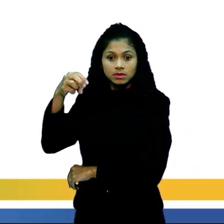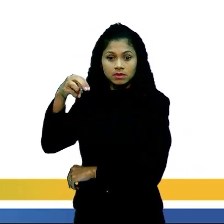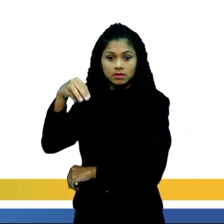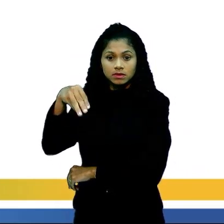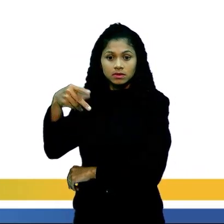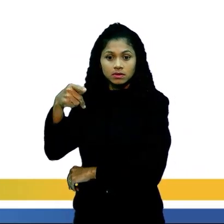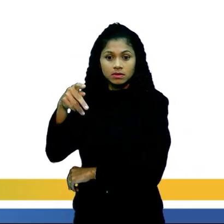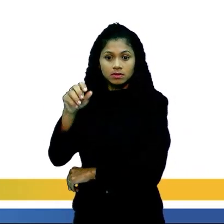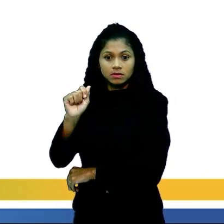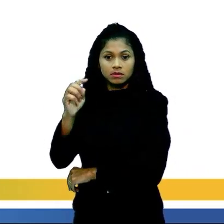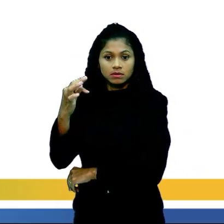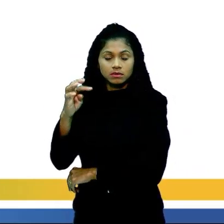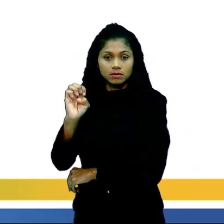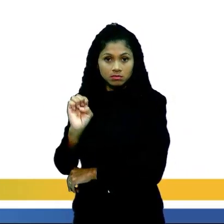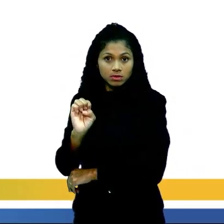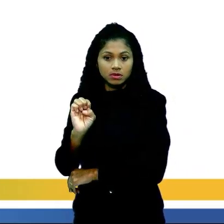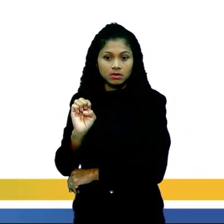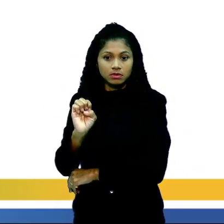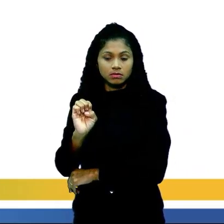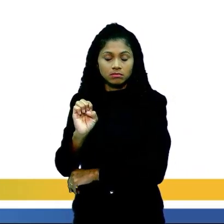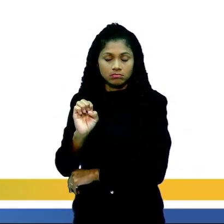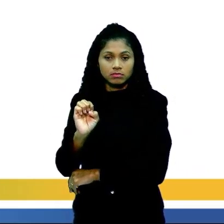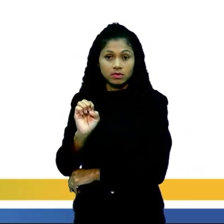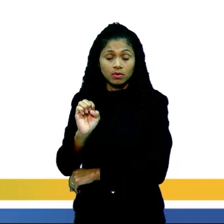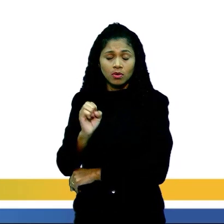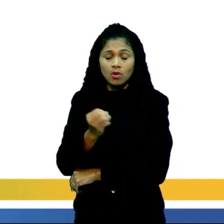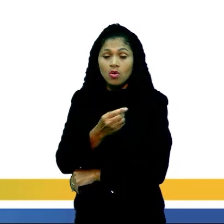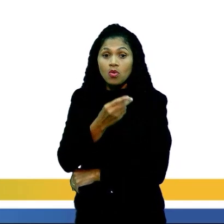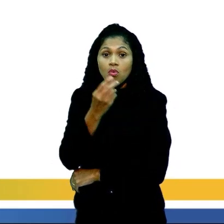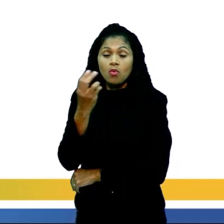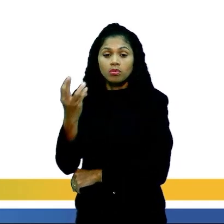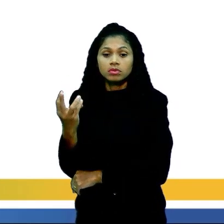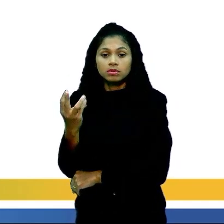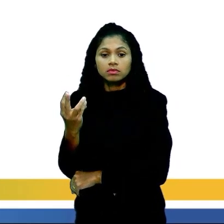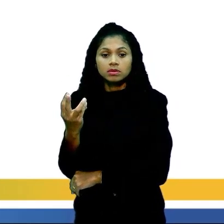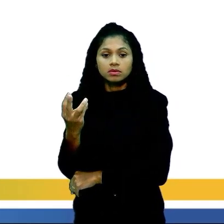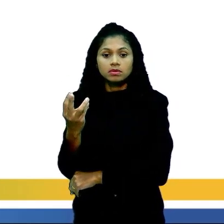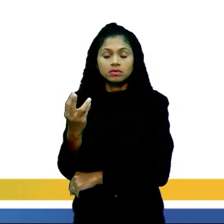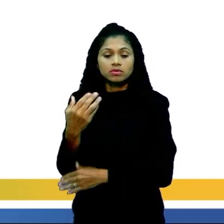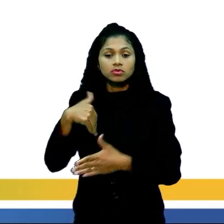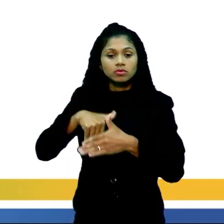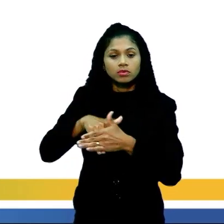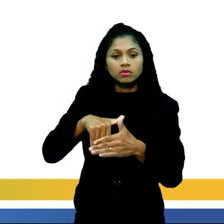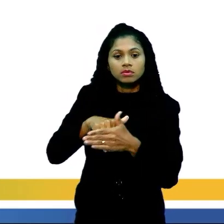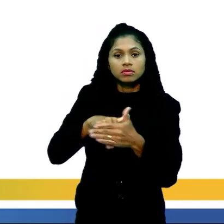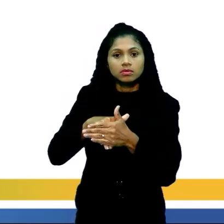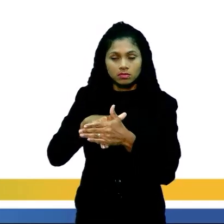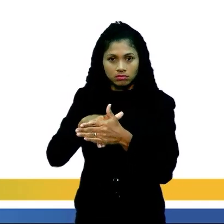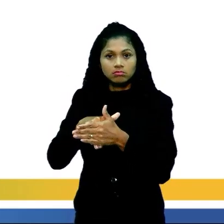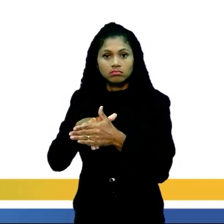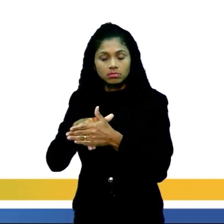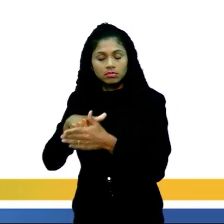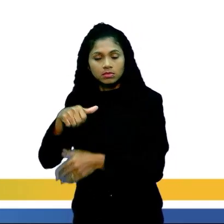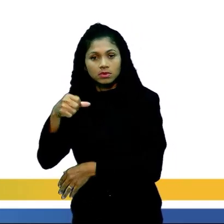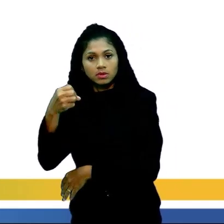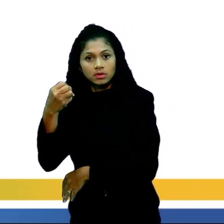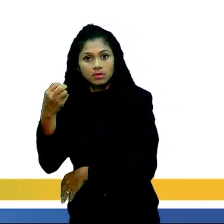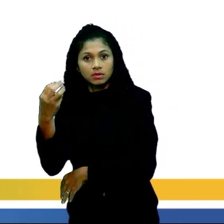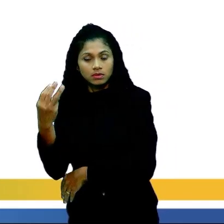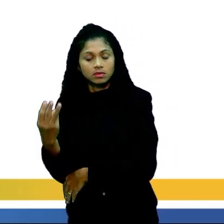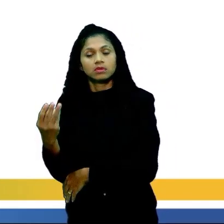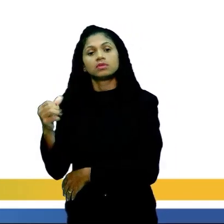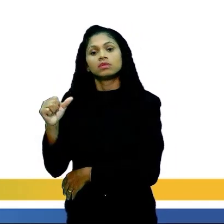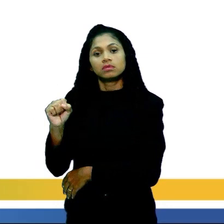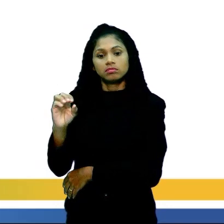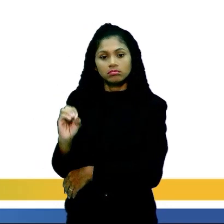Quantas partidas nós tivemos? 380, certo? Quantos empates? 126. Então, a gente faz o